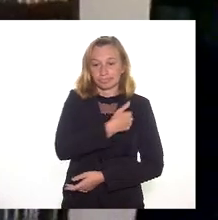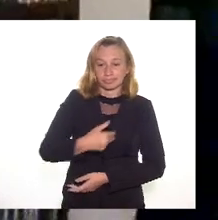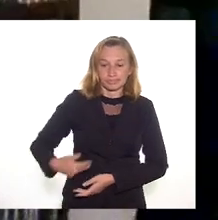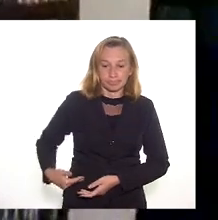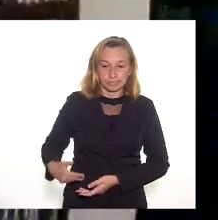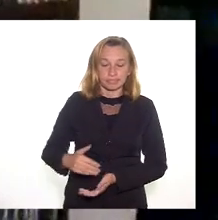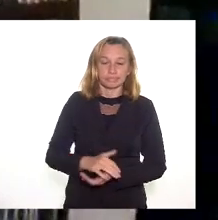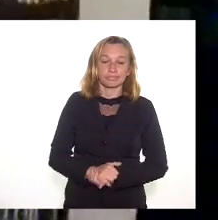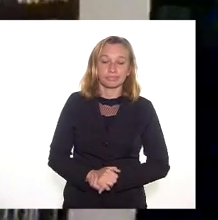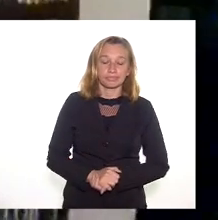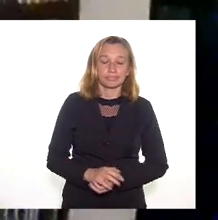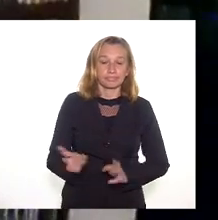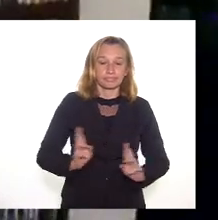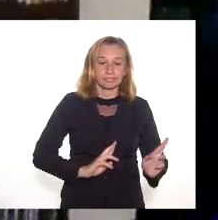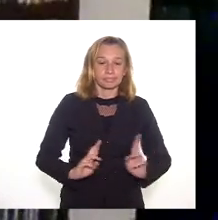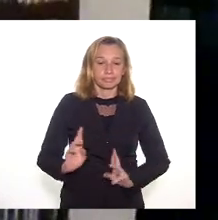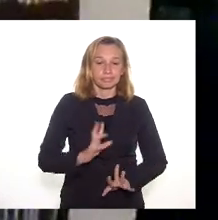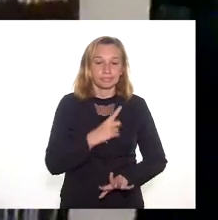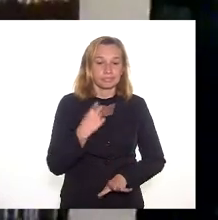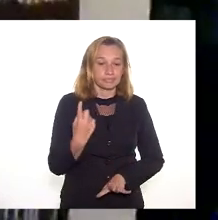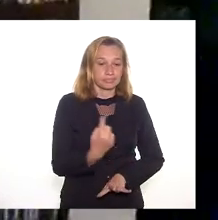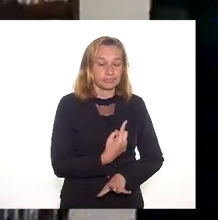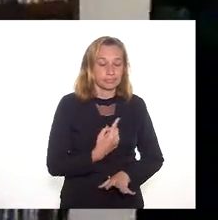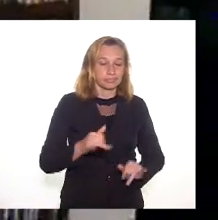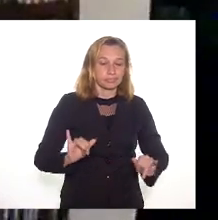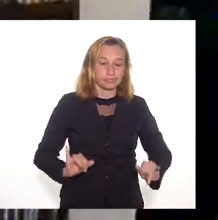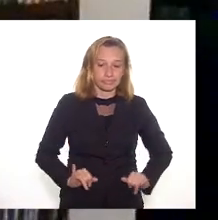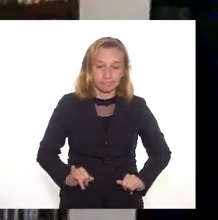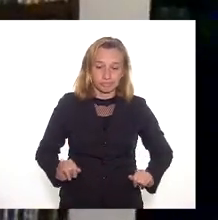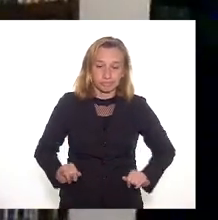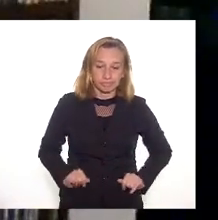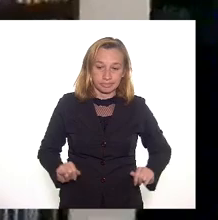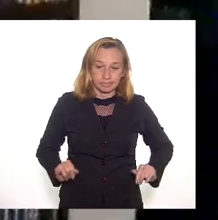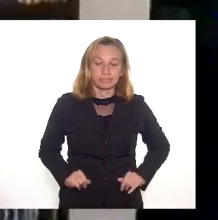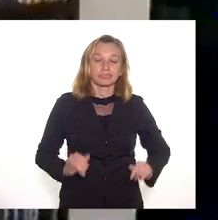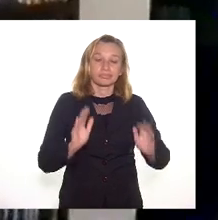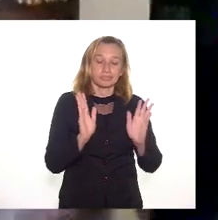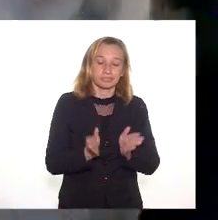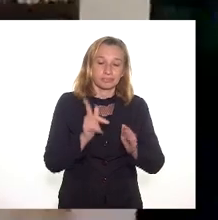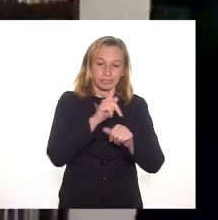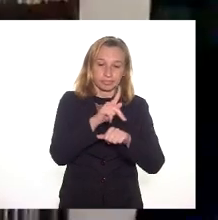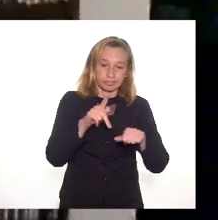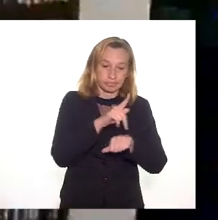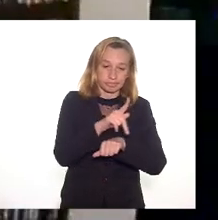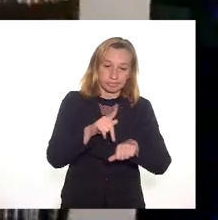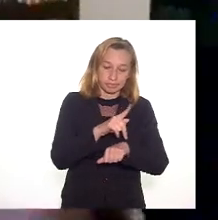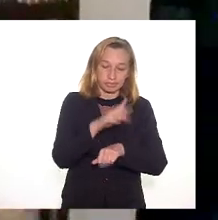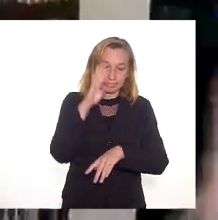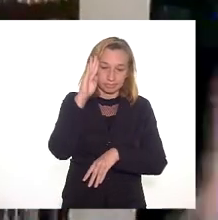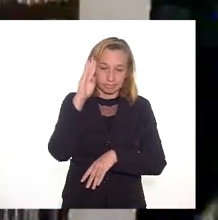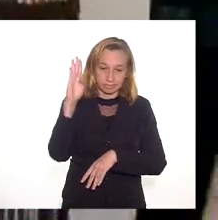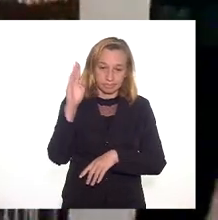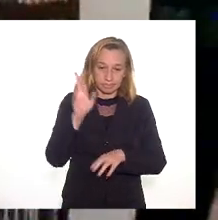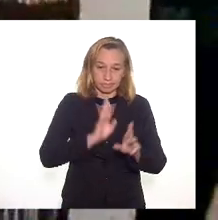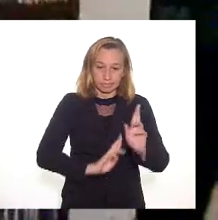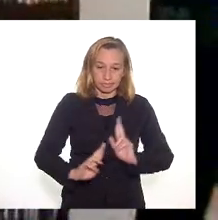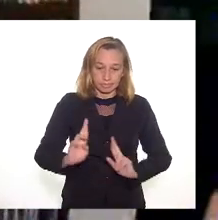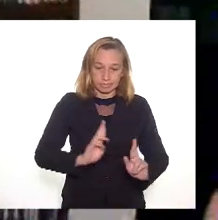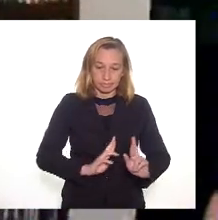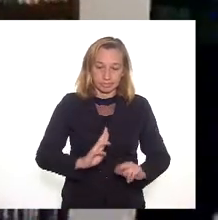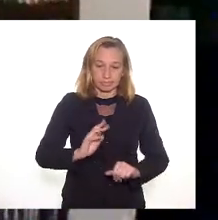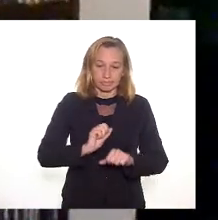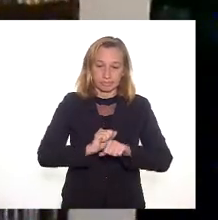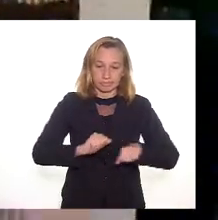aquilo que nós estamos sofrendo hoje no nosso país principalmente em relação a pandemia